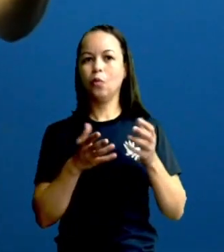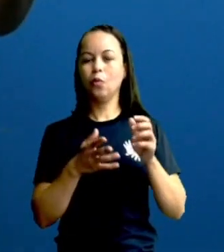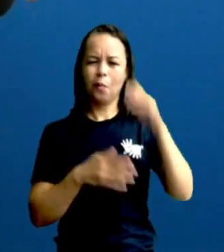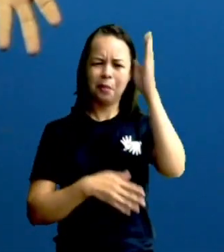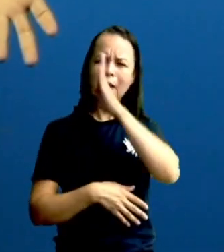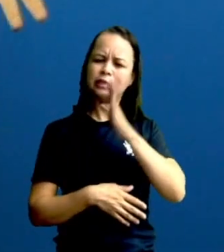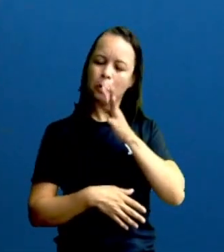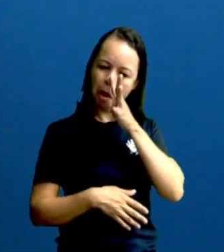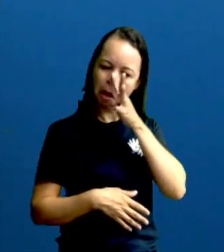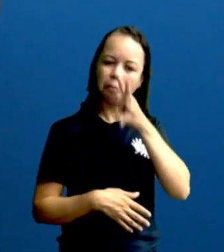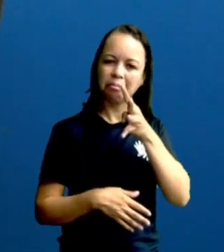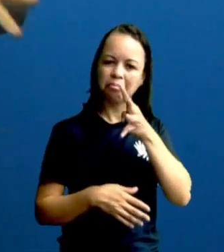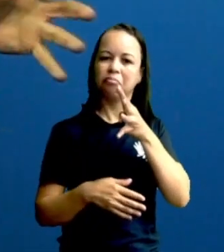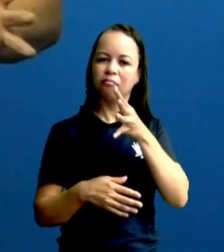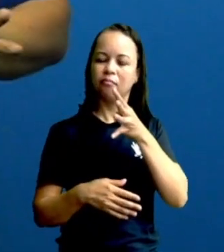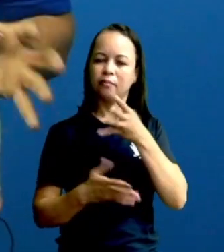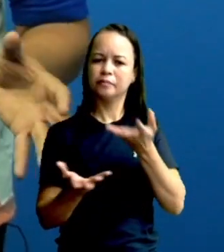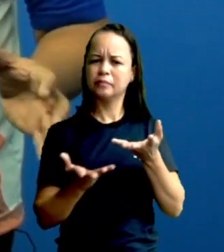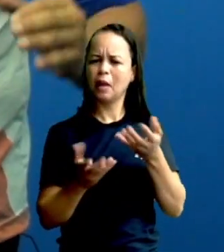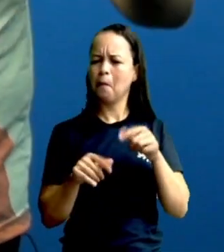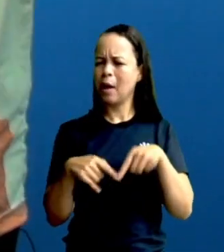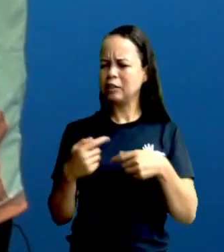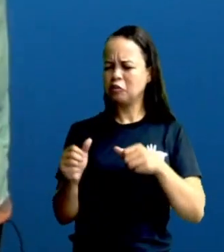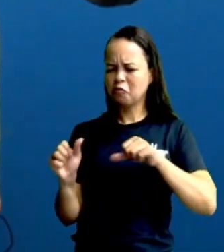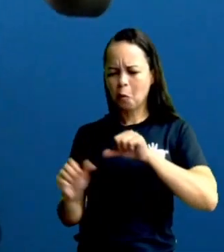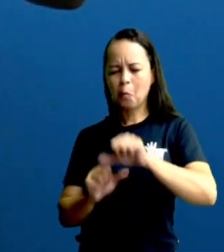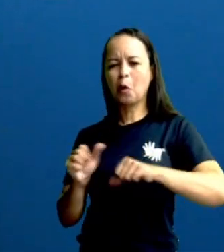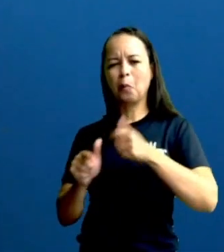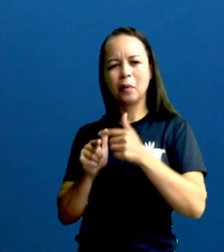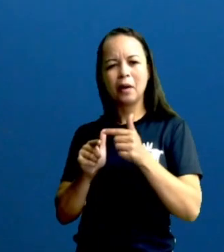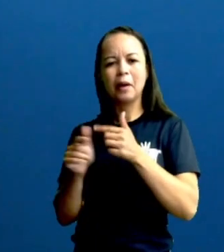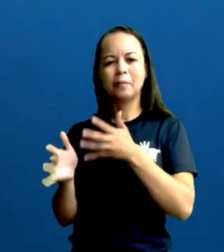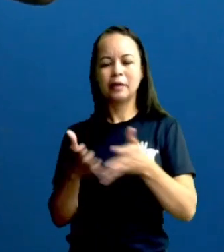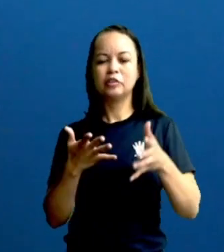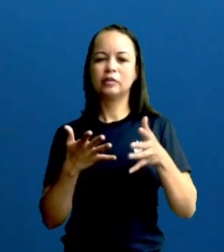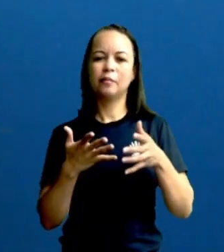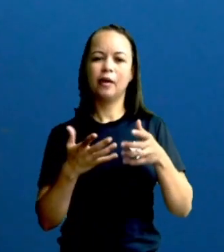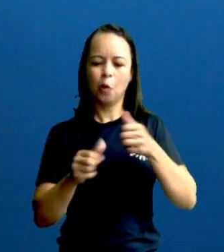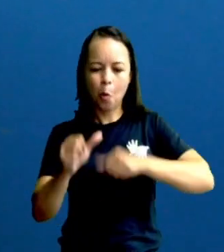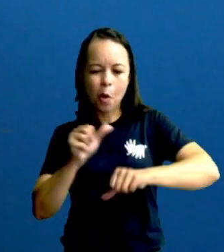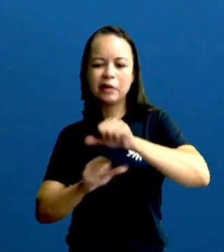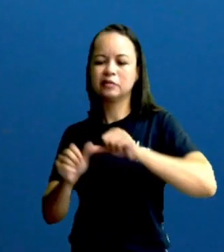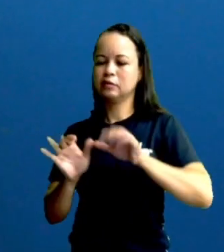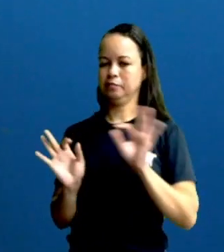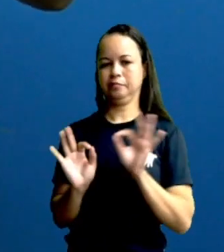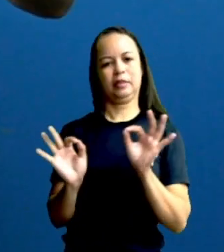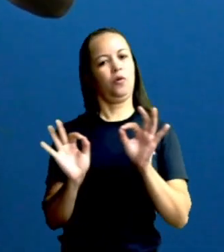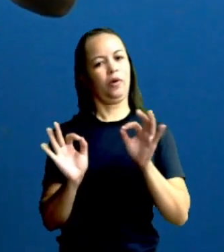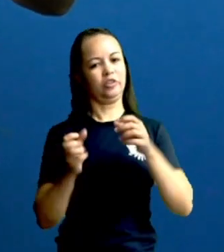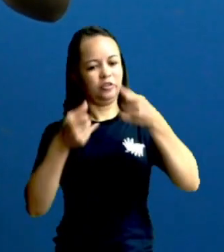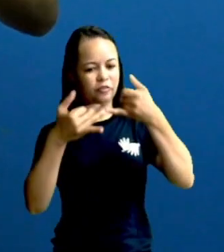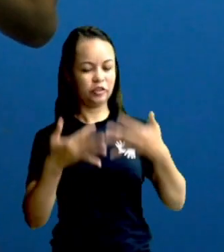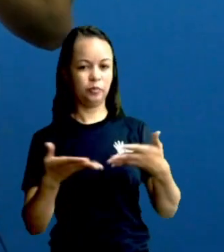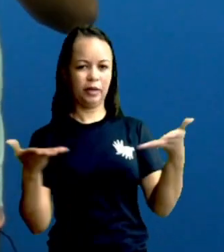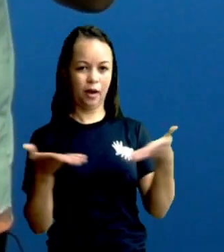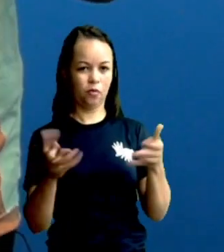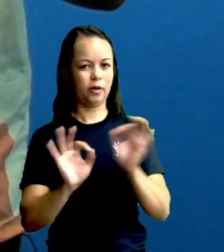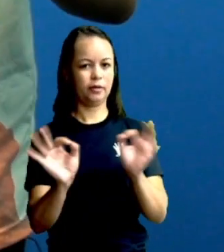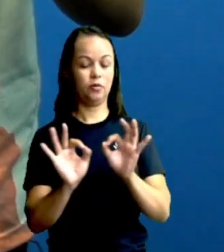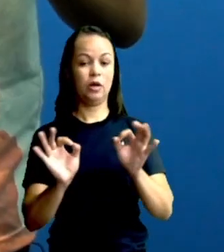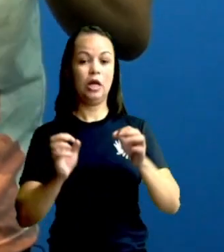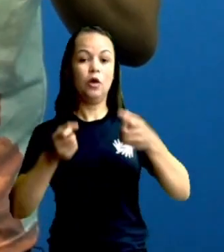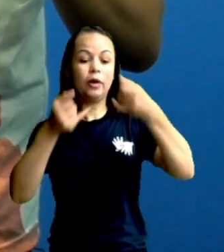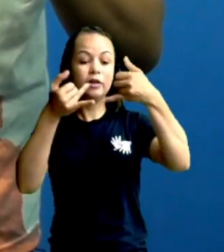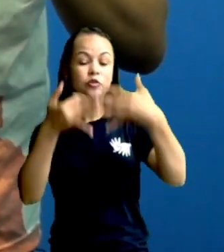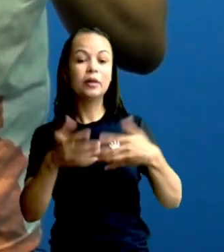pode até estar dizendo, mas poxa, Prisma, mas houve alguns retrocessos em alguns aspectos. Não, a gente não vai entrar nessa seara agora aqui. O que eu quero dizer para